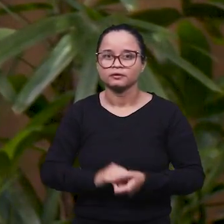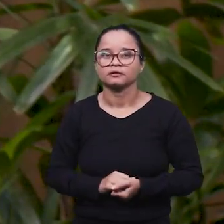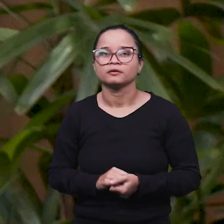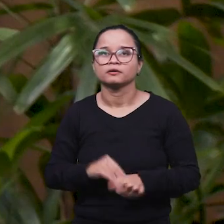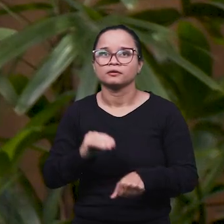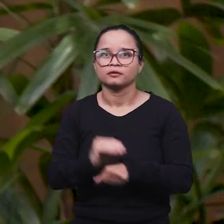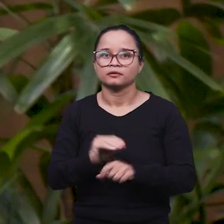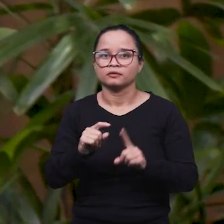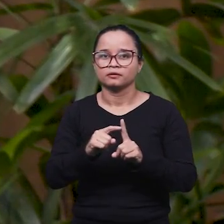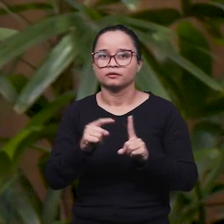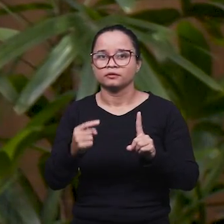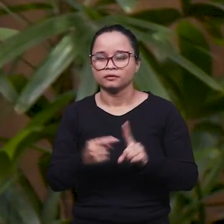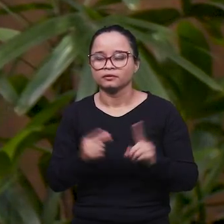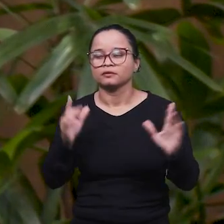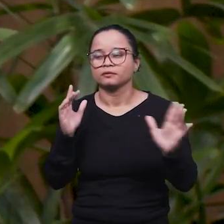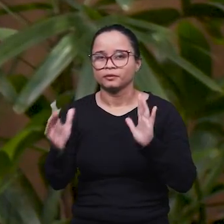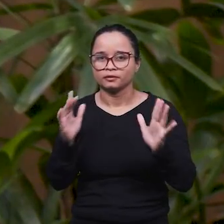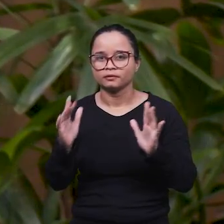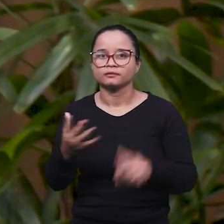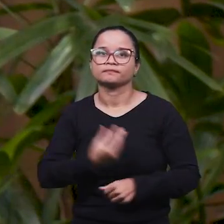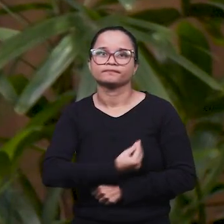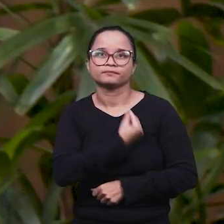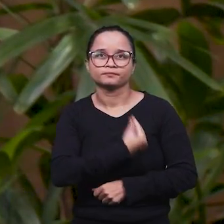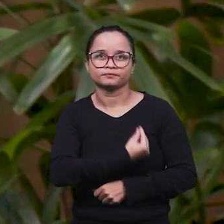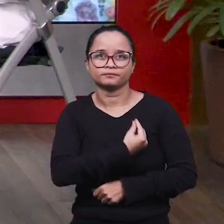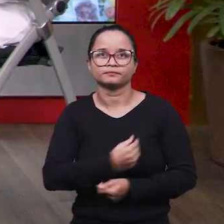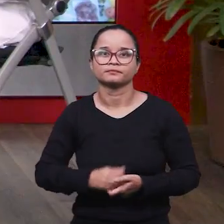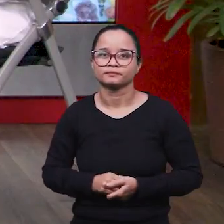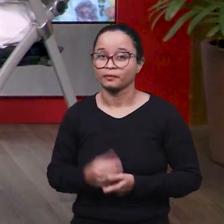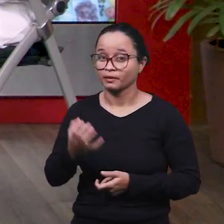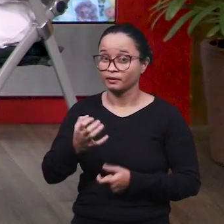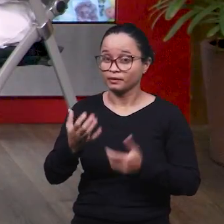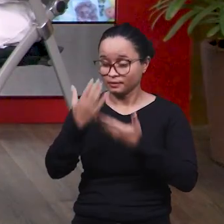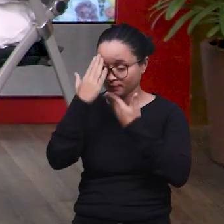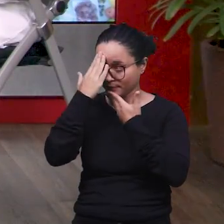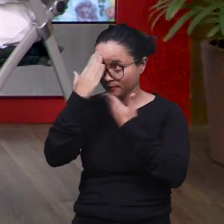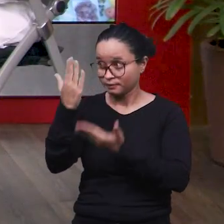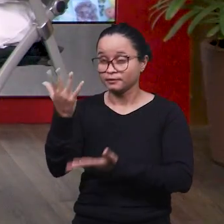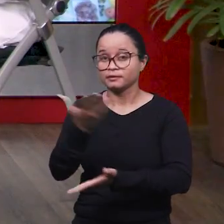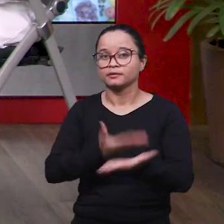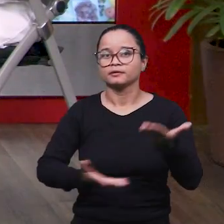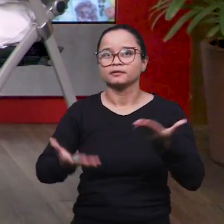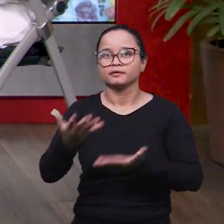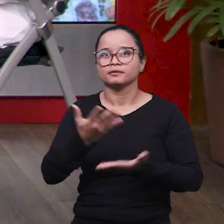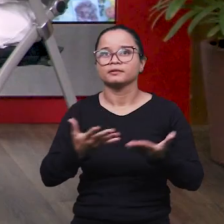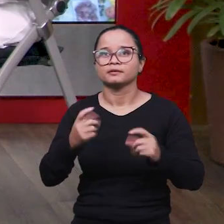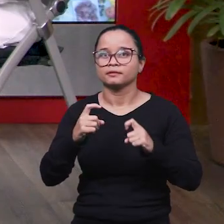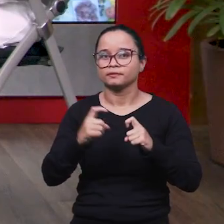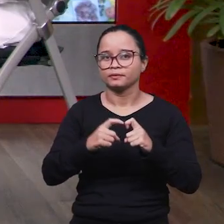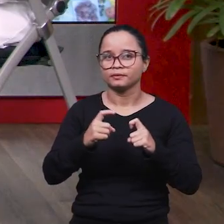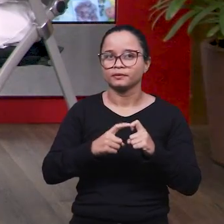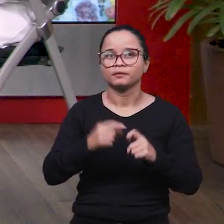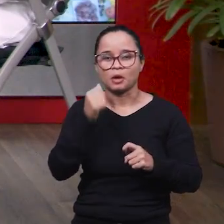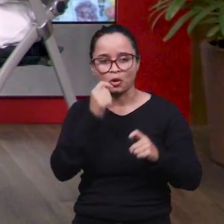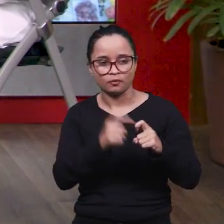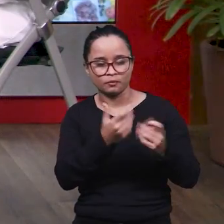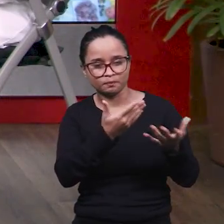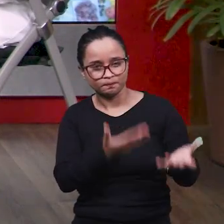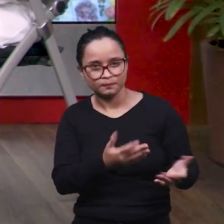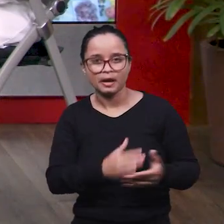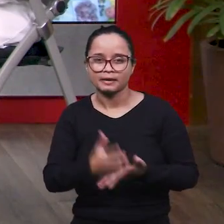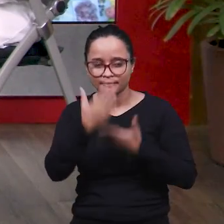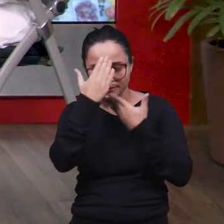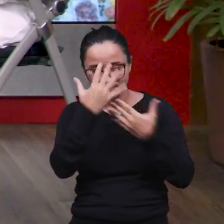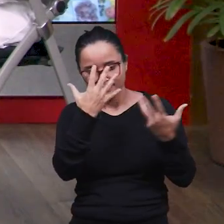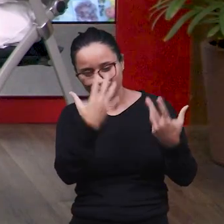e durante toda a vida. Eu quero, agradecer a participação da doutora Luana. Te agradeço por ter aceitado o convite e